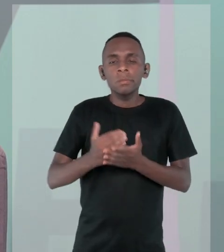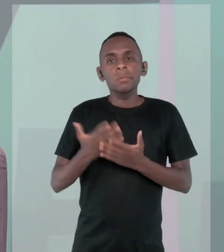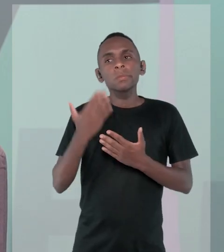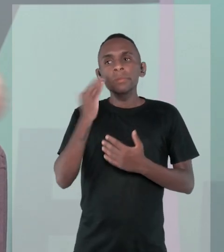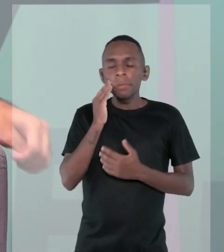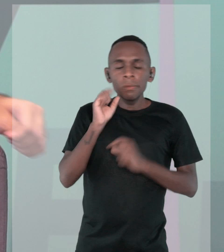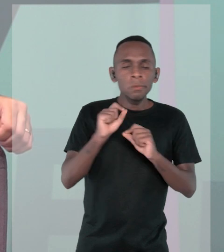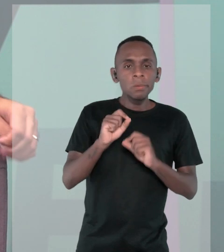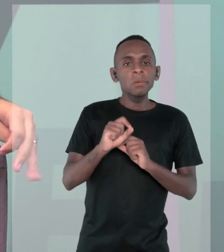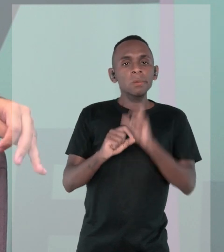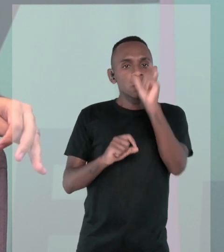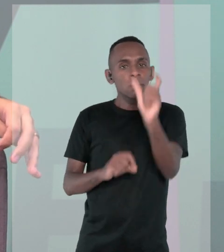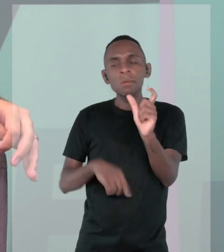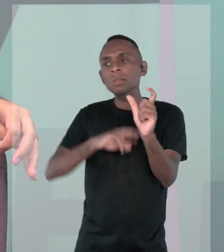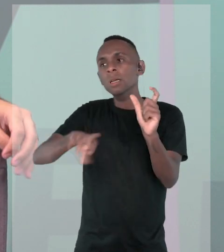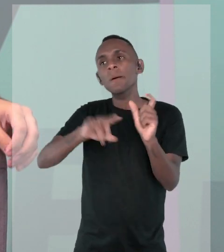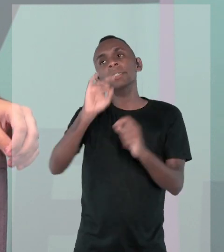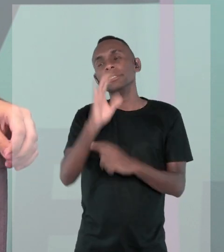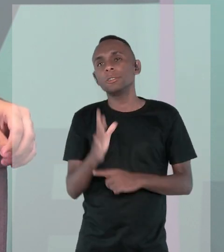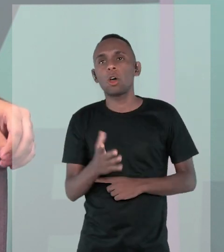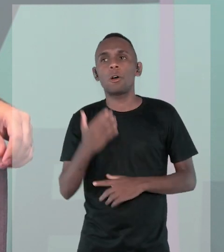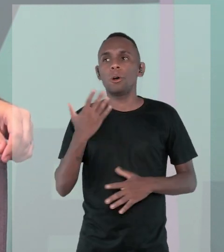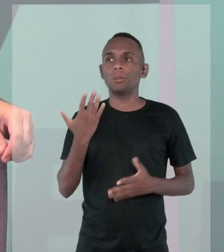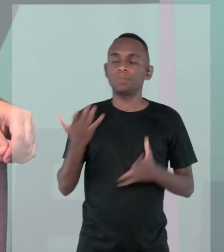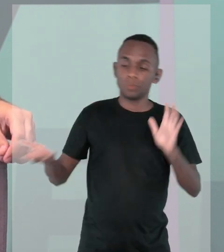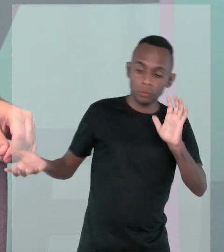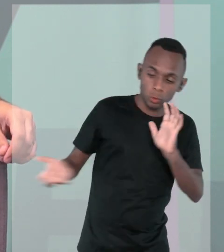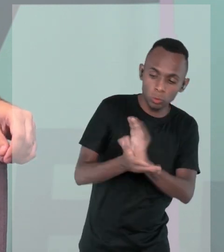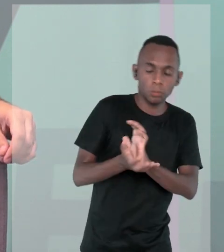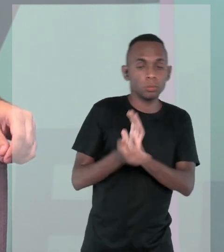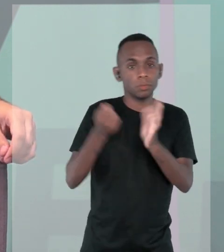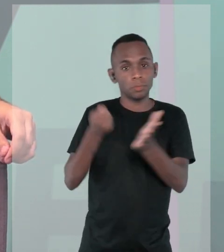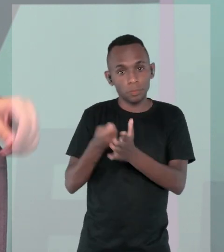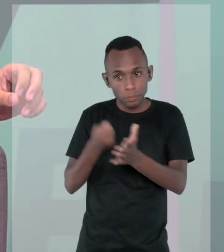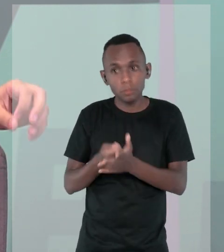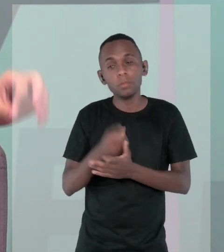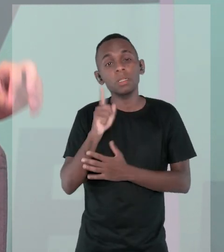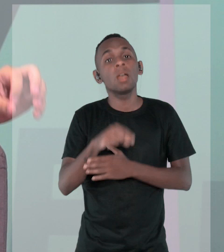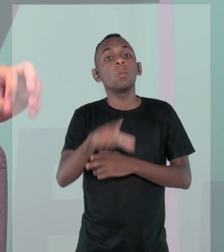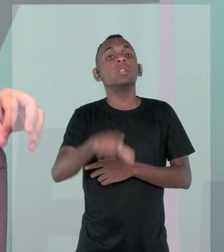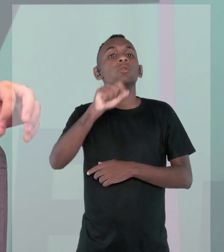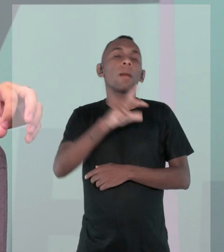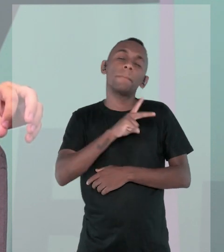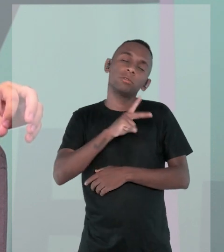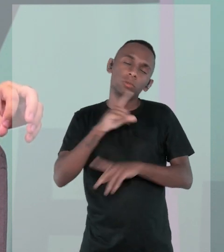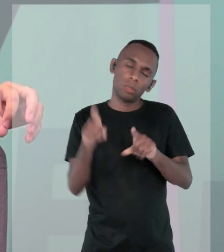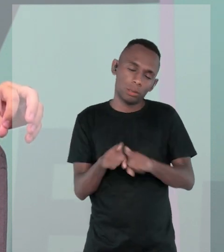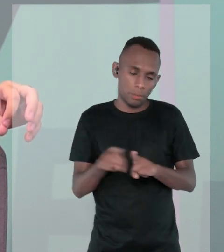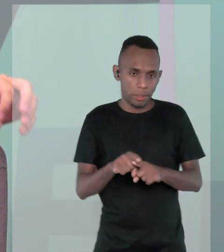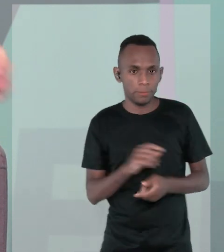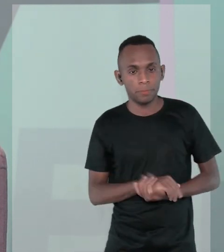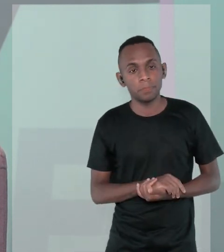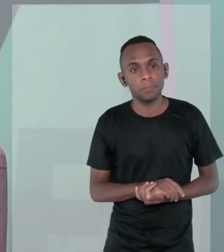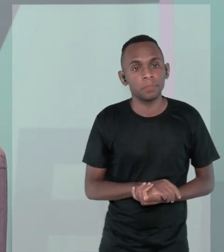Chico, que a insurgência não é uma deliberação corporativa. ela é uma escolha pessoal.